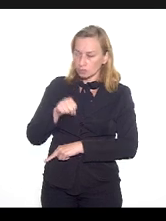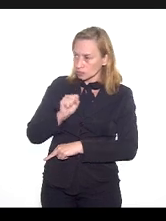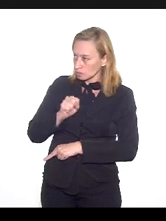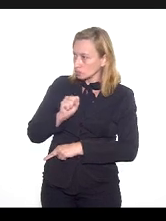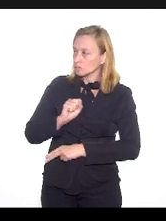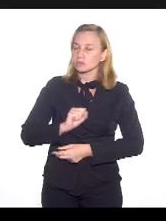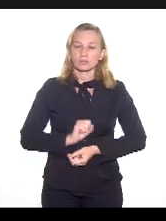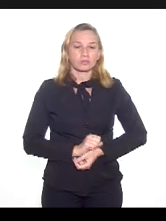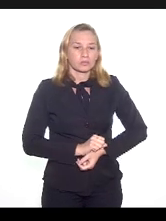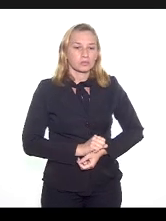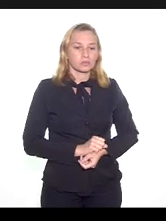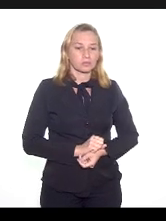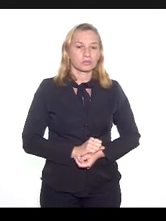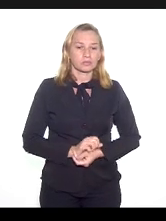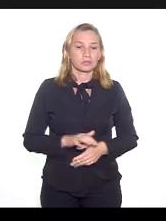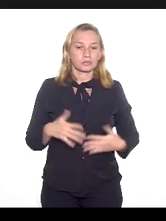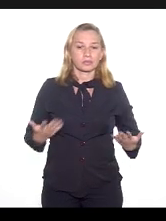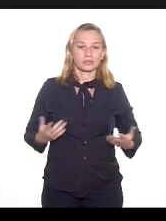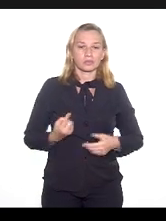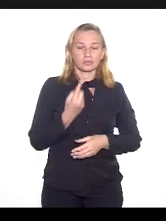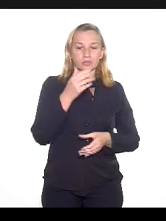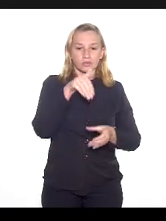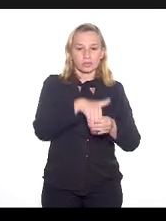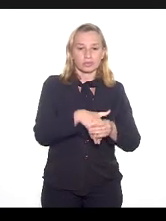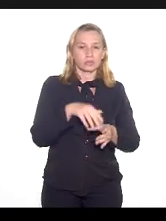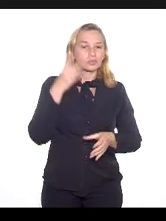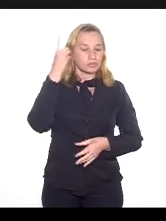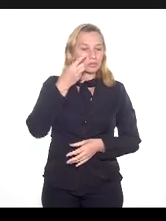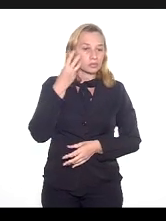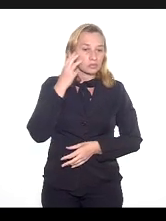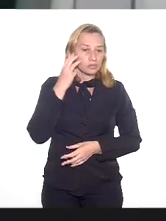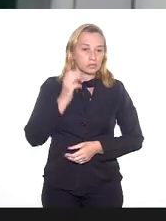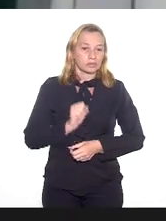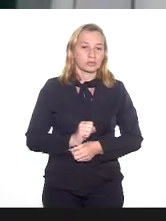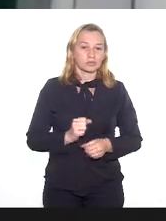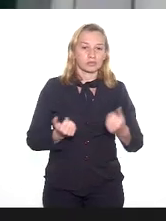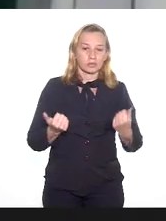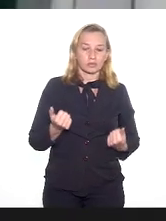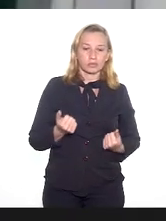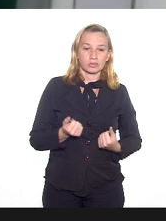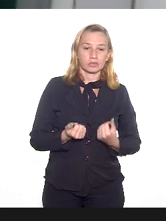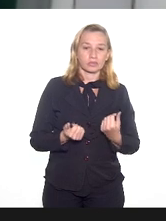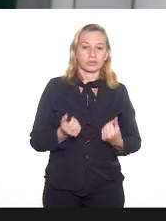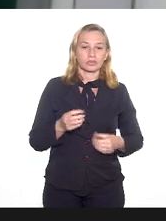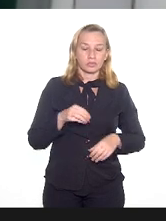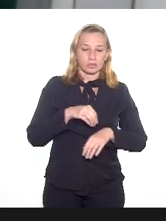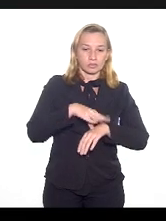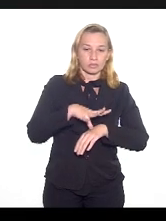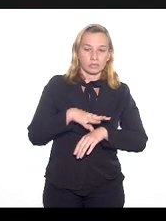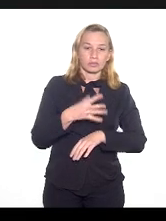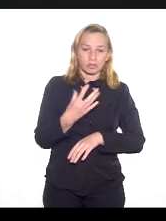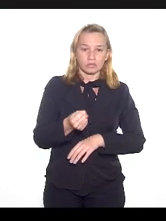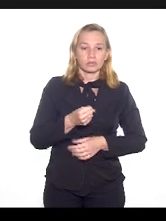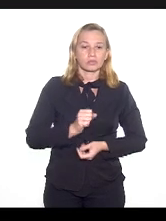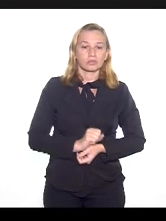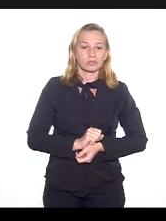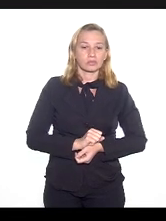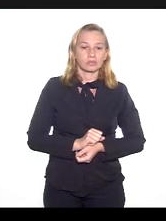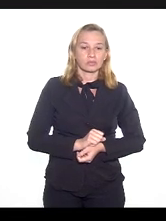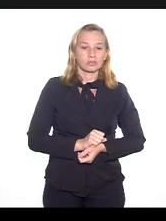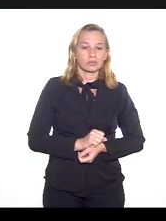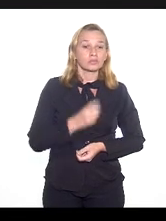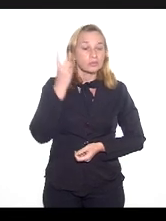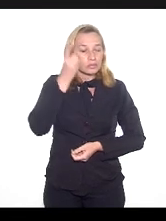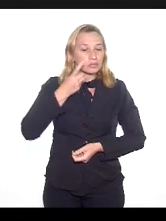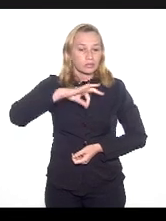Exatamente. Então, como voto, deputado Aldeia Carneiro? Acolho os destaques em bloco. Como voto,